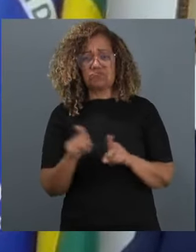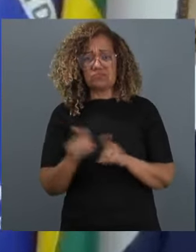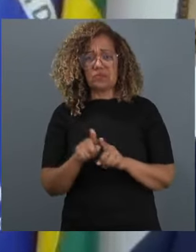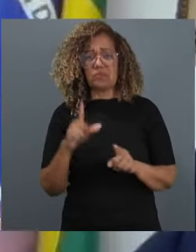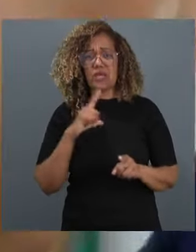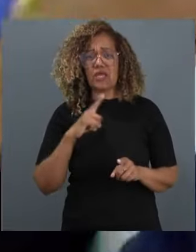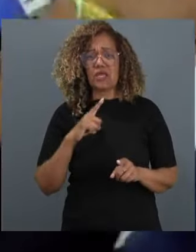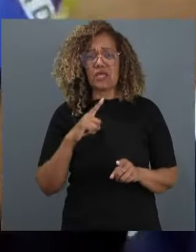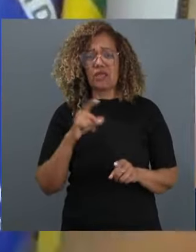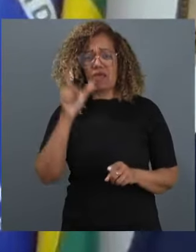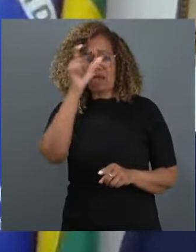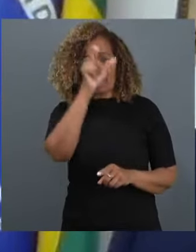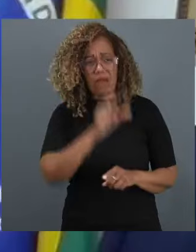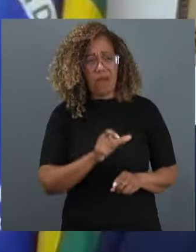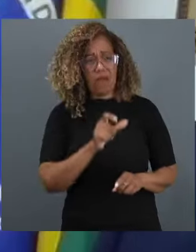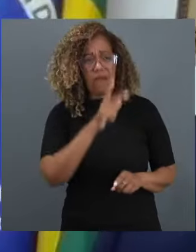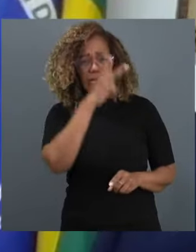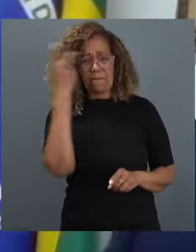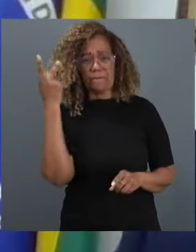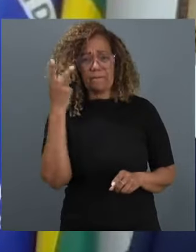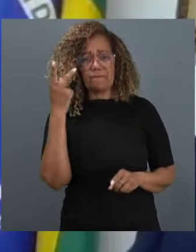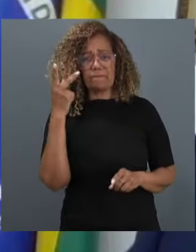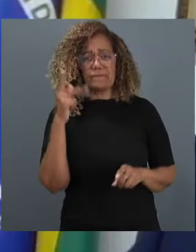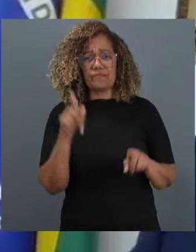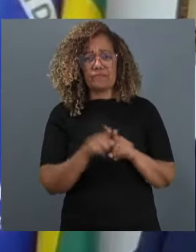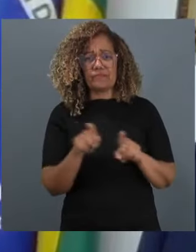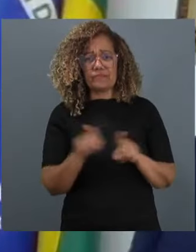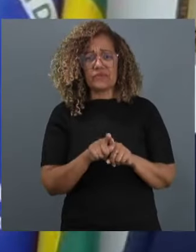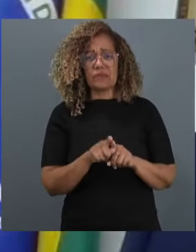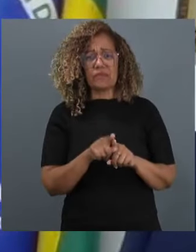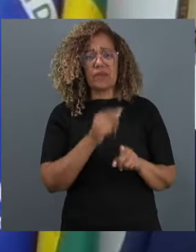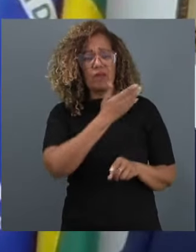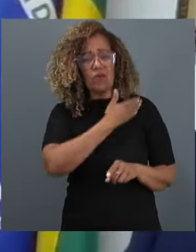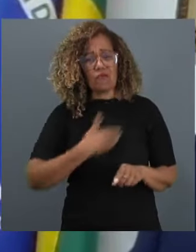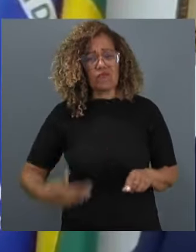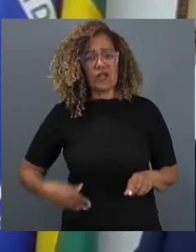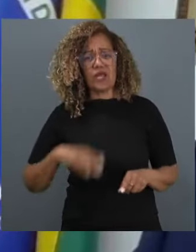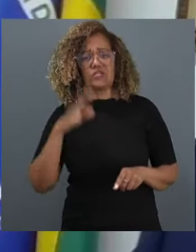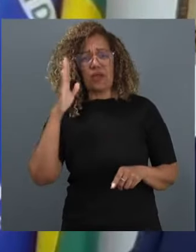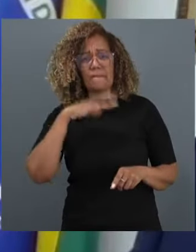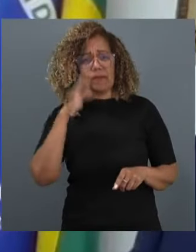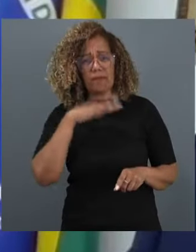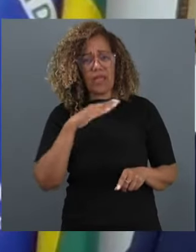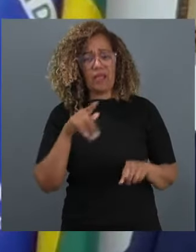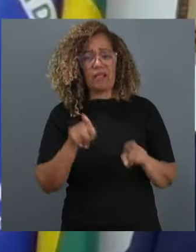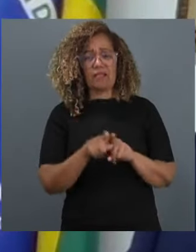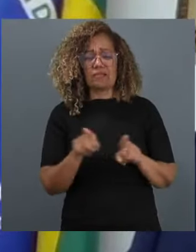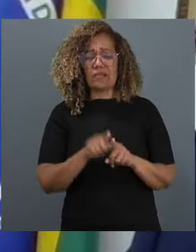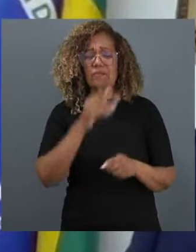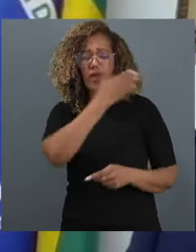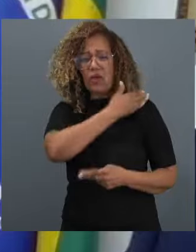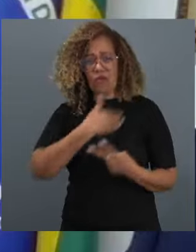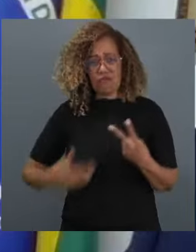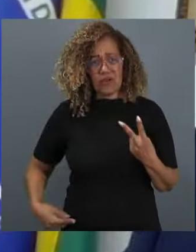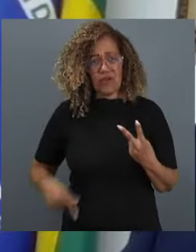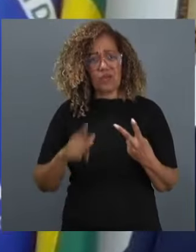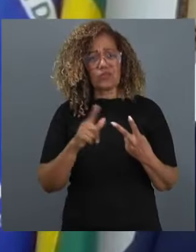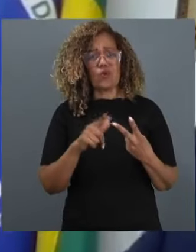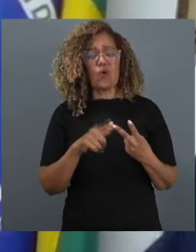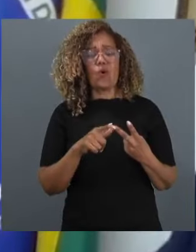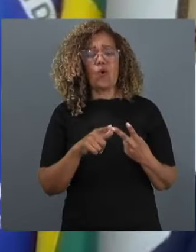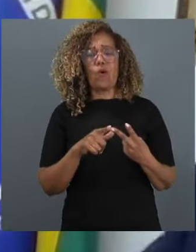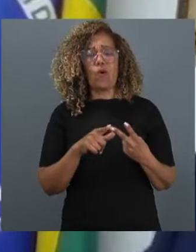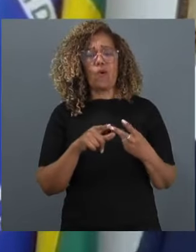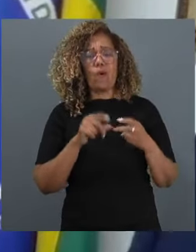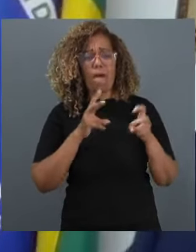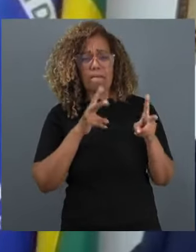você via o constrangimento na face do Eduardo Leite, do governador, algo assim que até eu